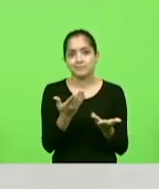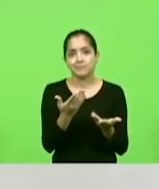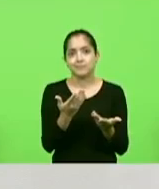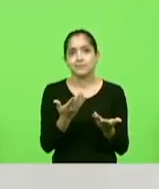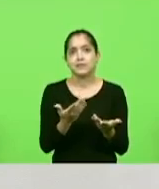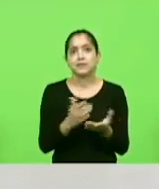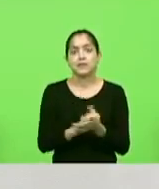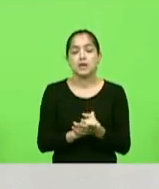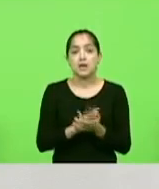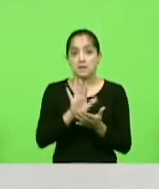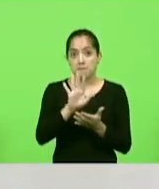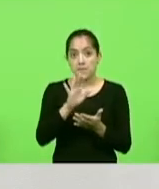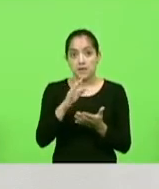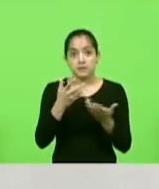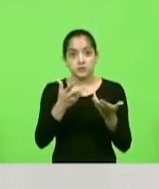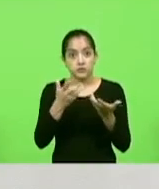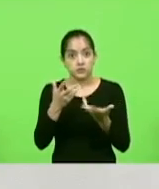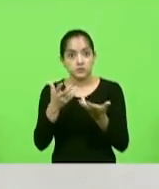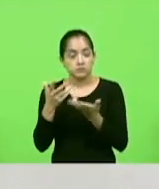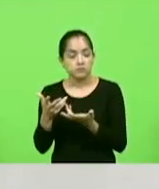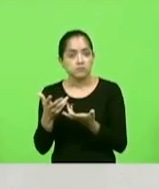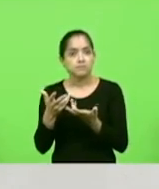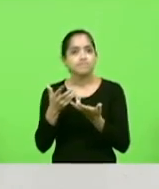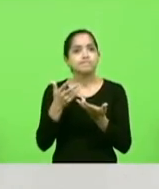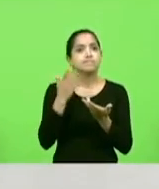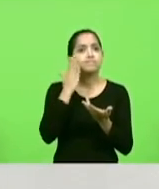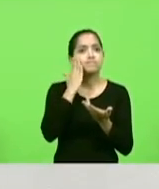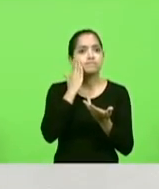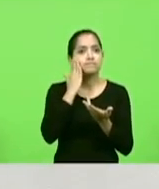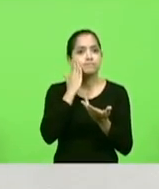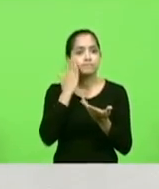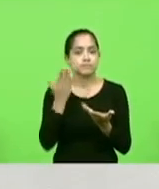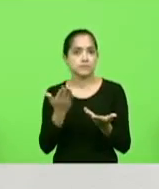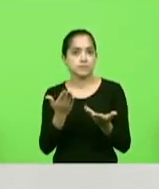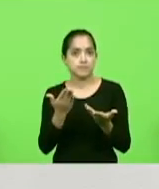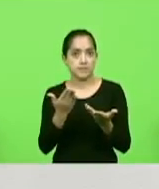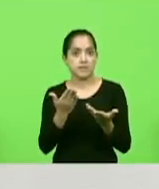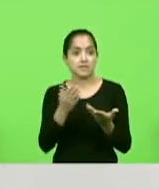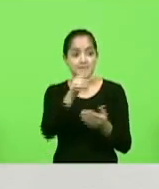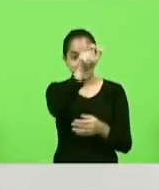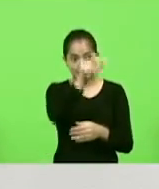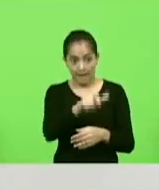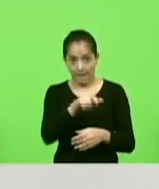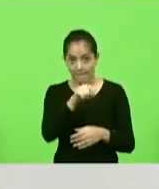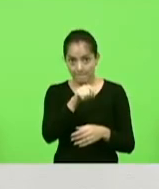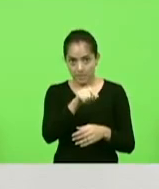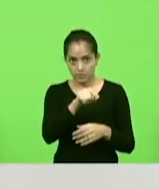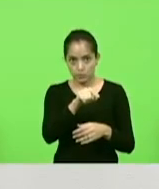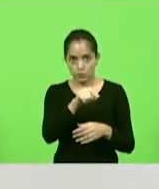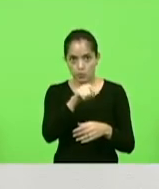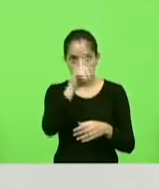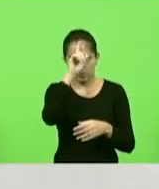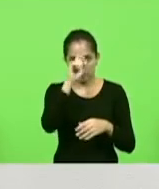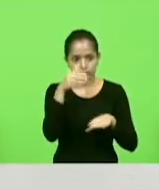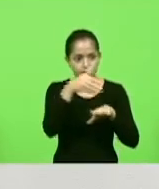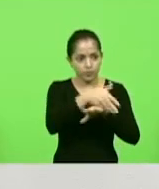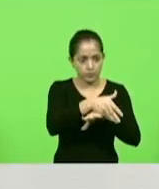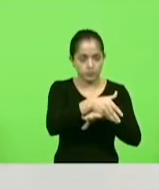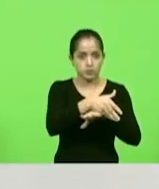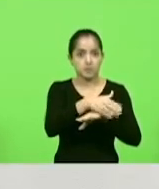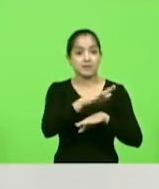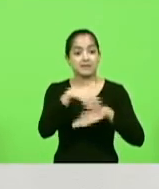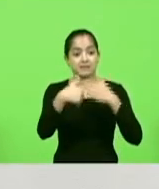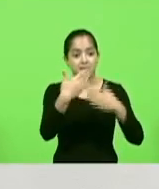pacientes a nossa intenção é saber se o paciente que estava ali e que